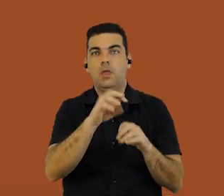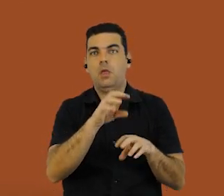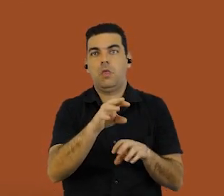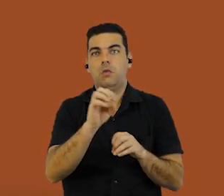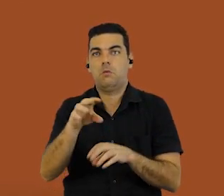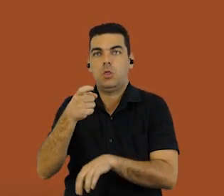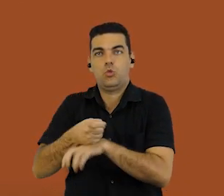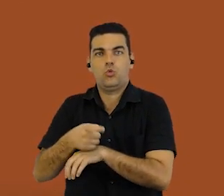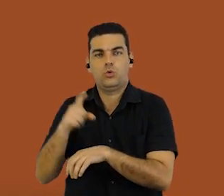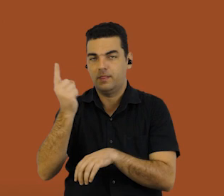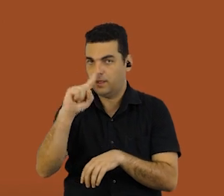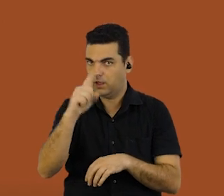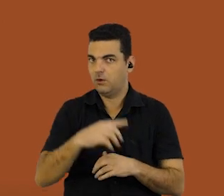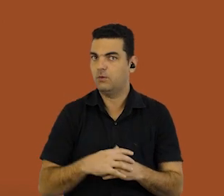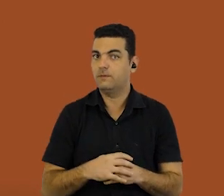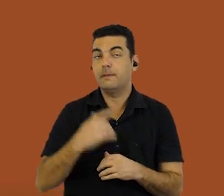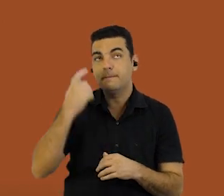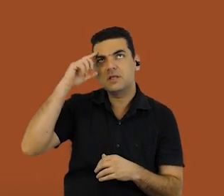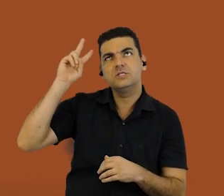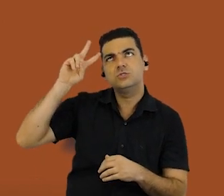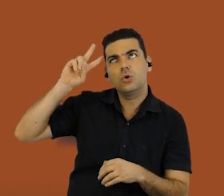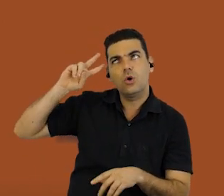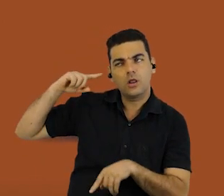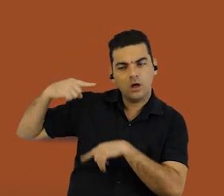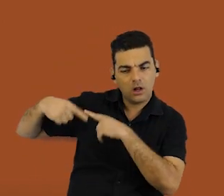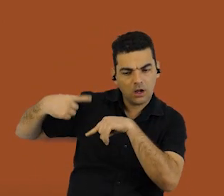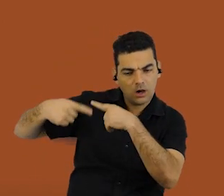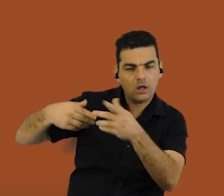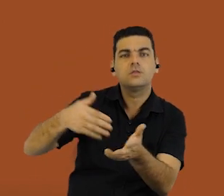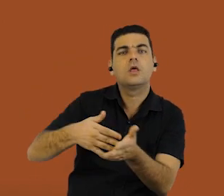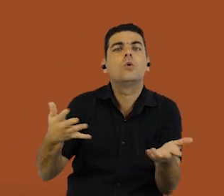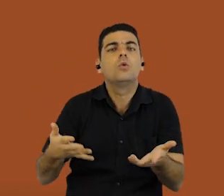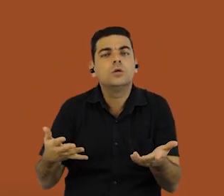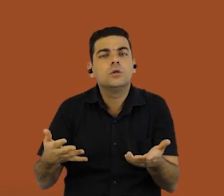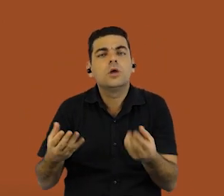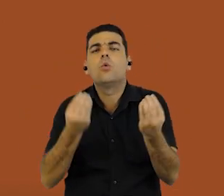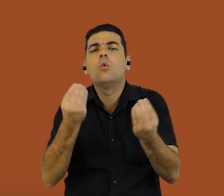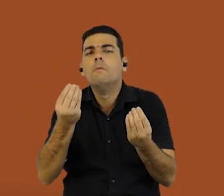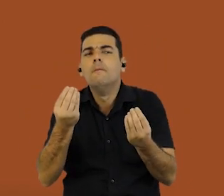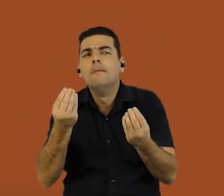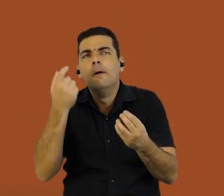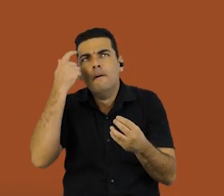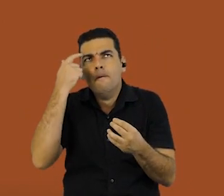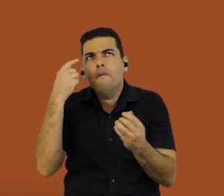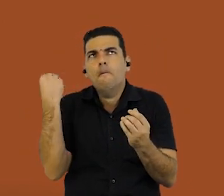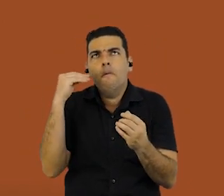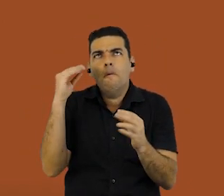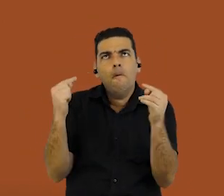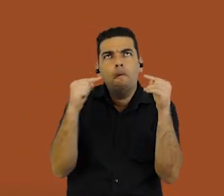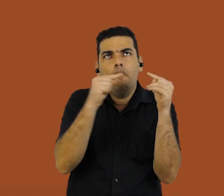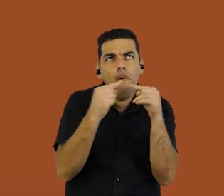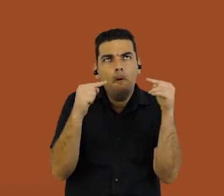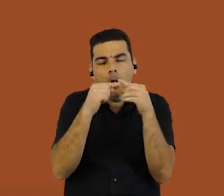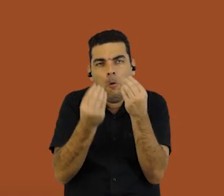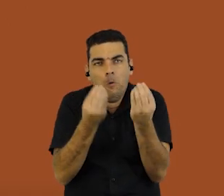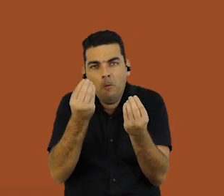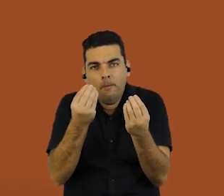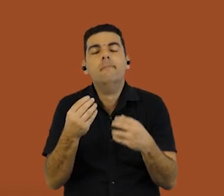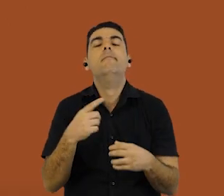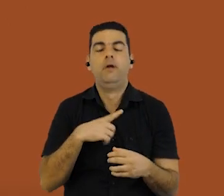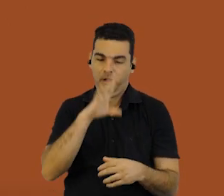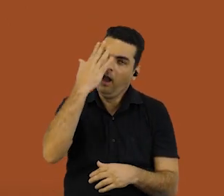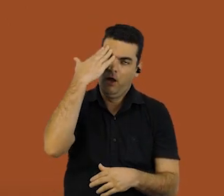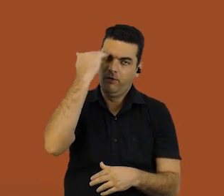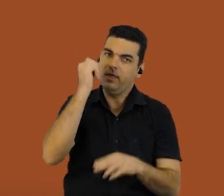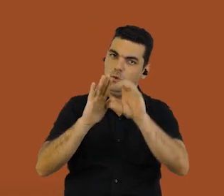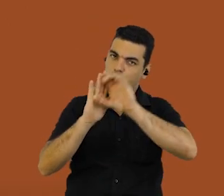matemáticos, nós estamos tratando de saberes e formas de se pensar e produzir conhecimento. Existe um currículo